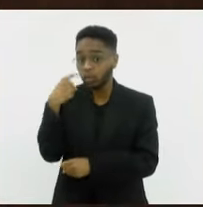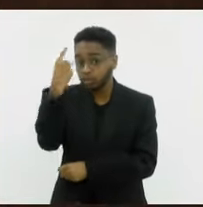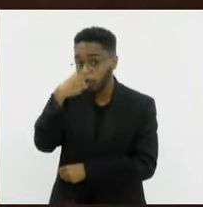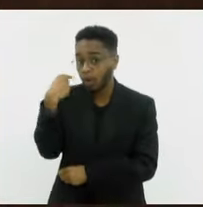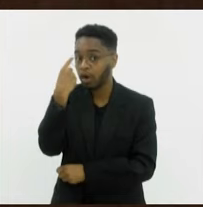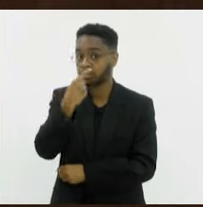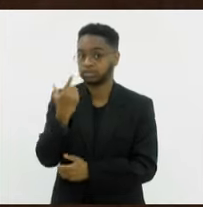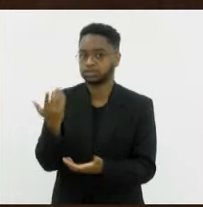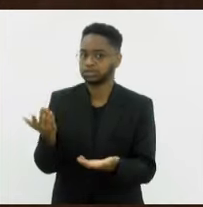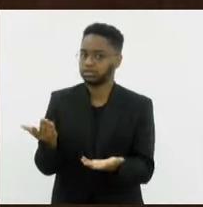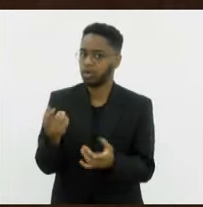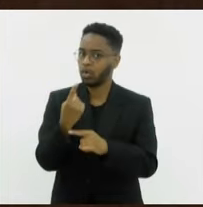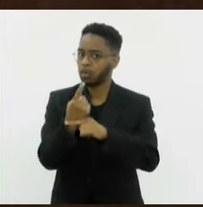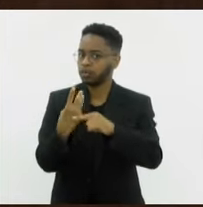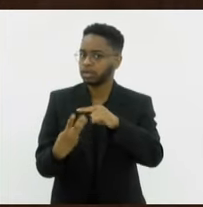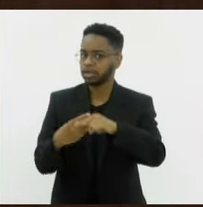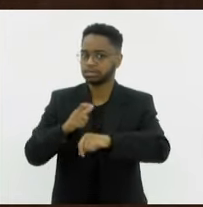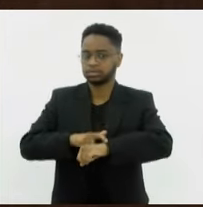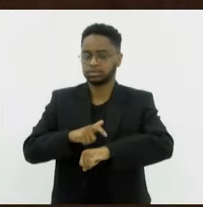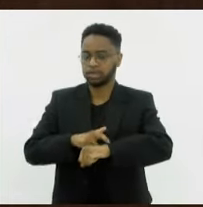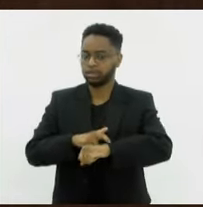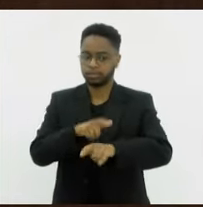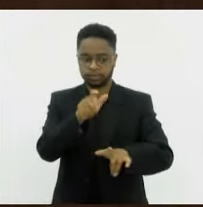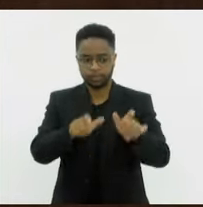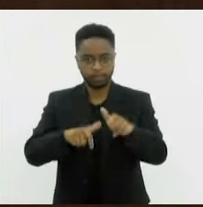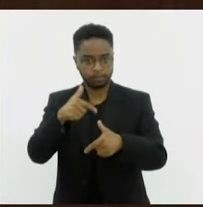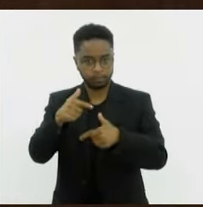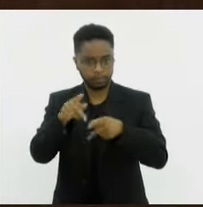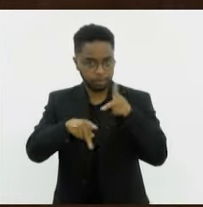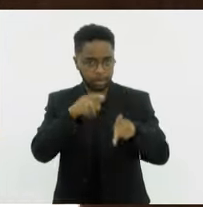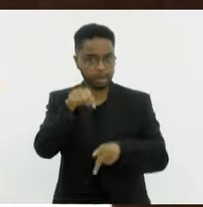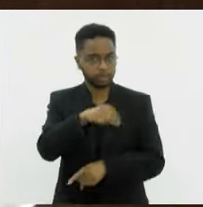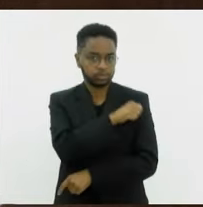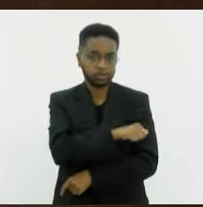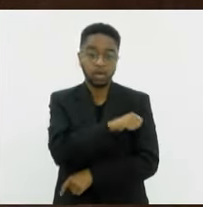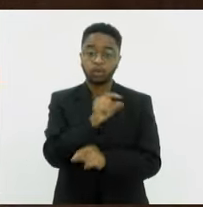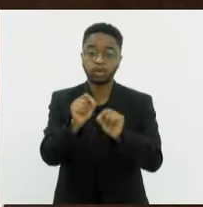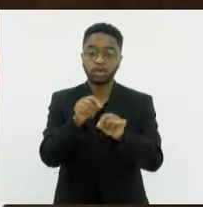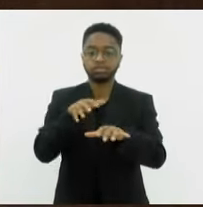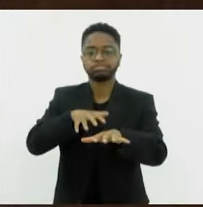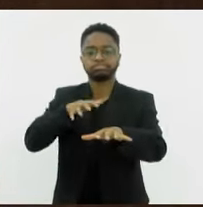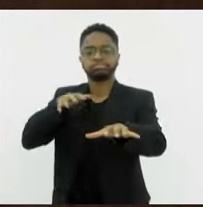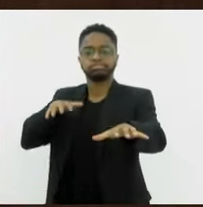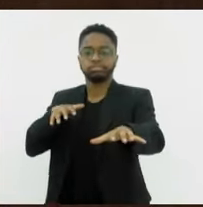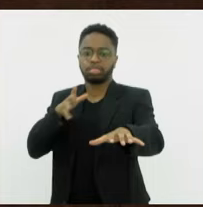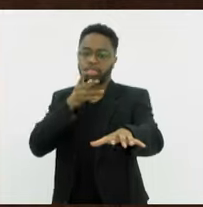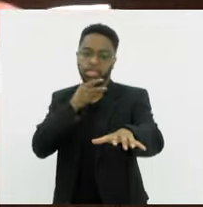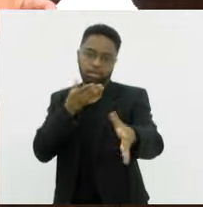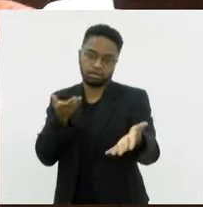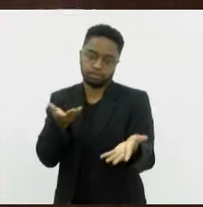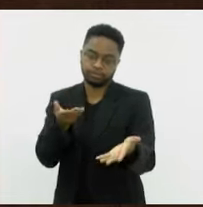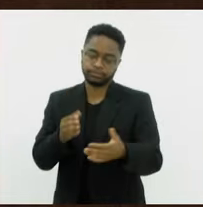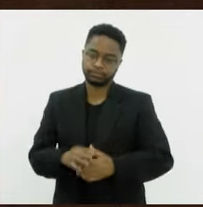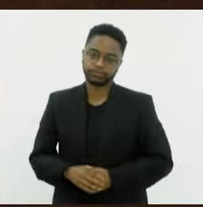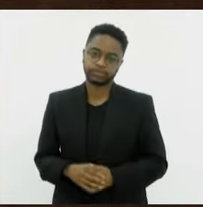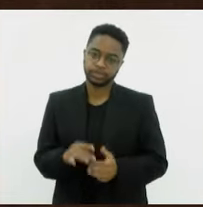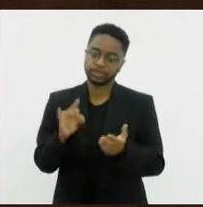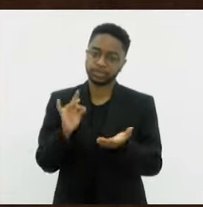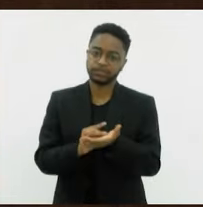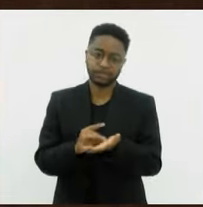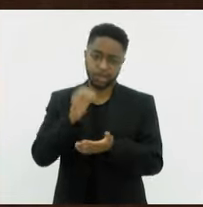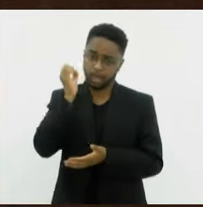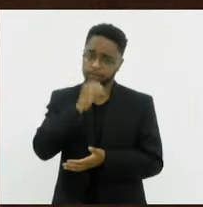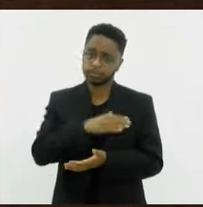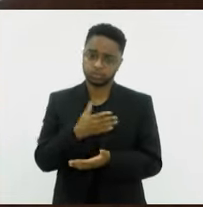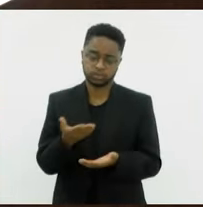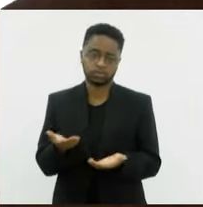tempo da população, do povo carioca, está ficando preso no trânsito. É um verdadeiro